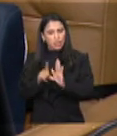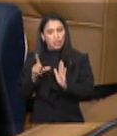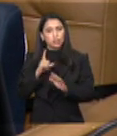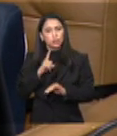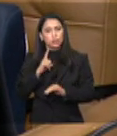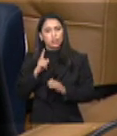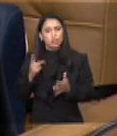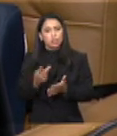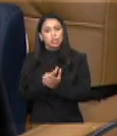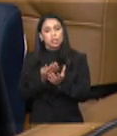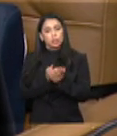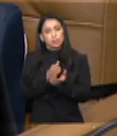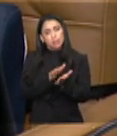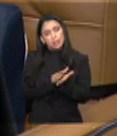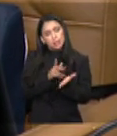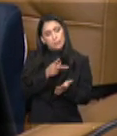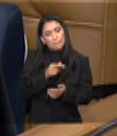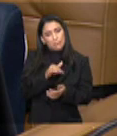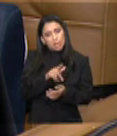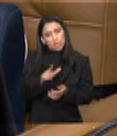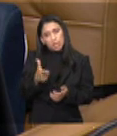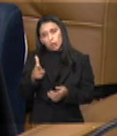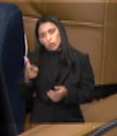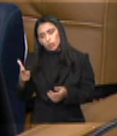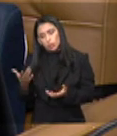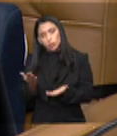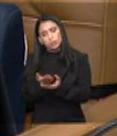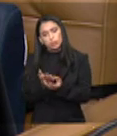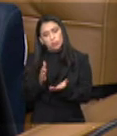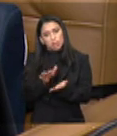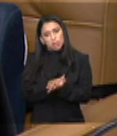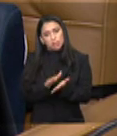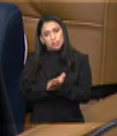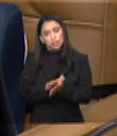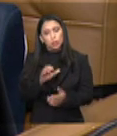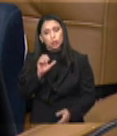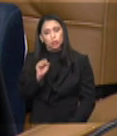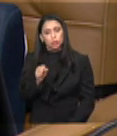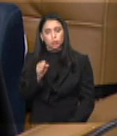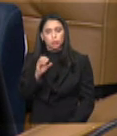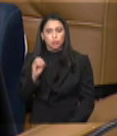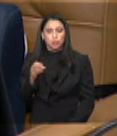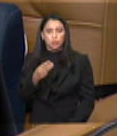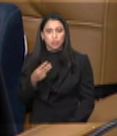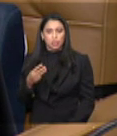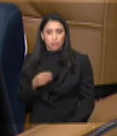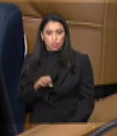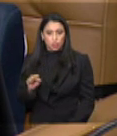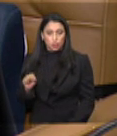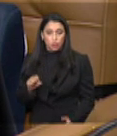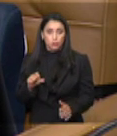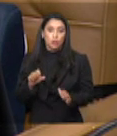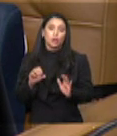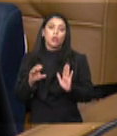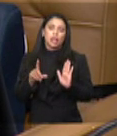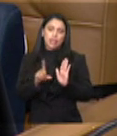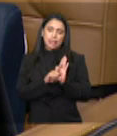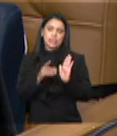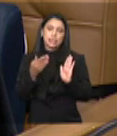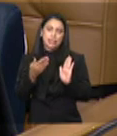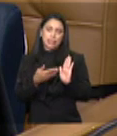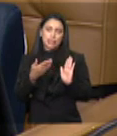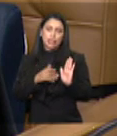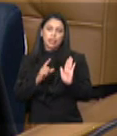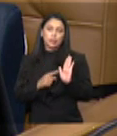tramitação dos processos penais e outros procedimentos também, que é a Lei 8.038. E a Lei 8.038